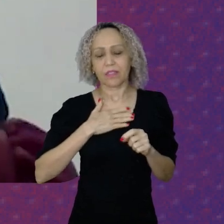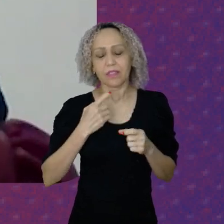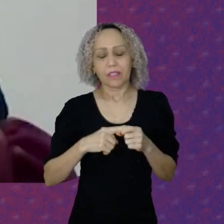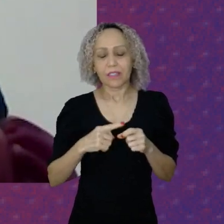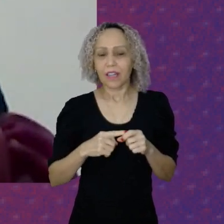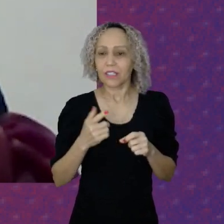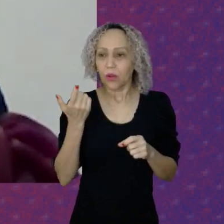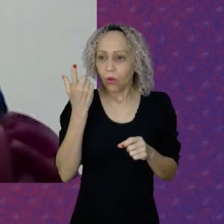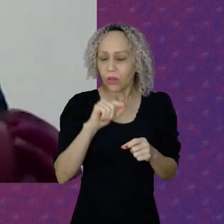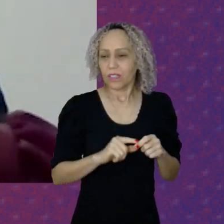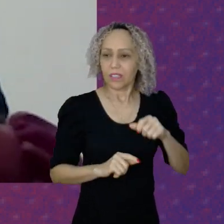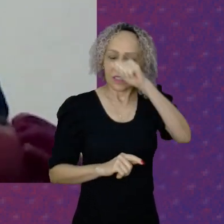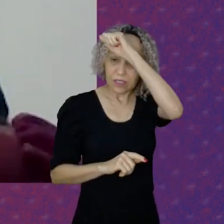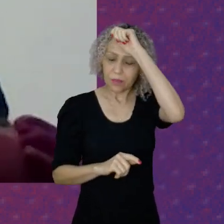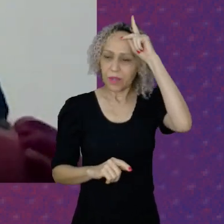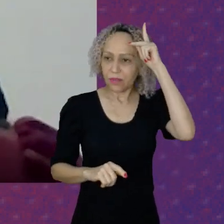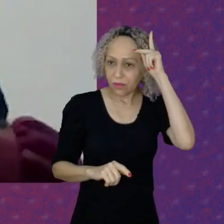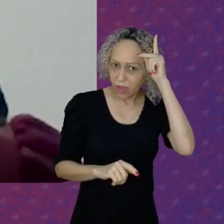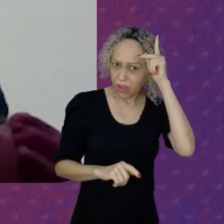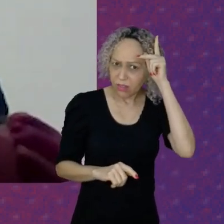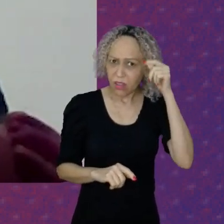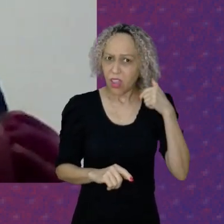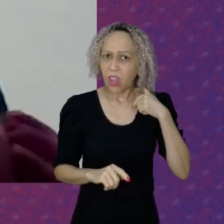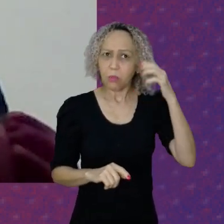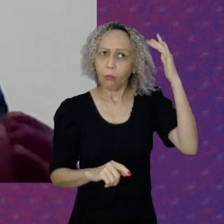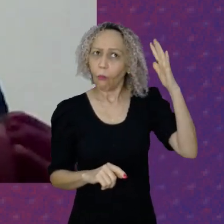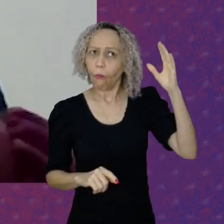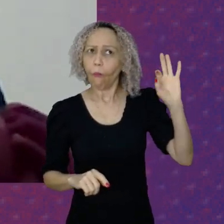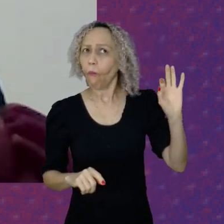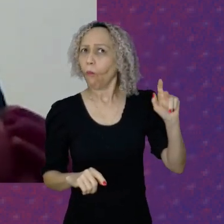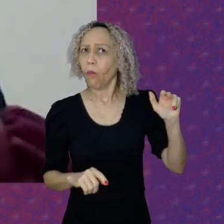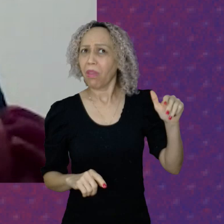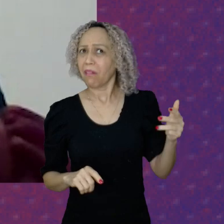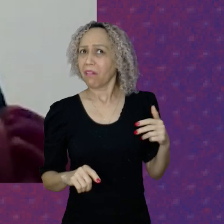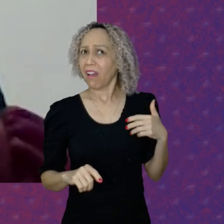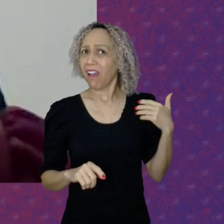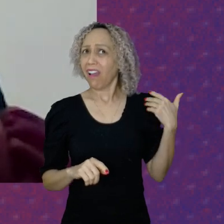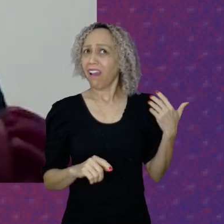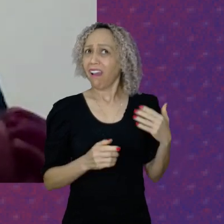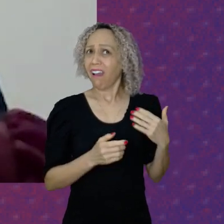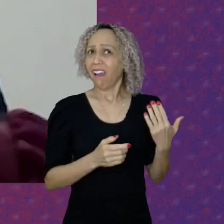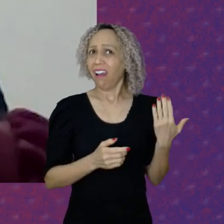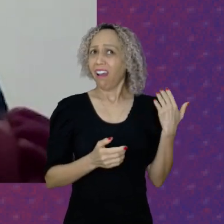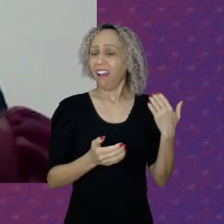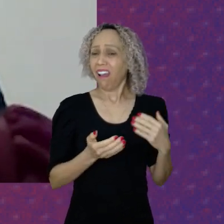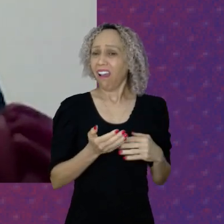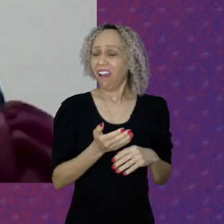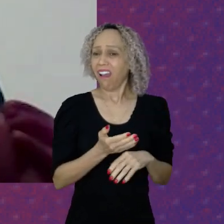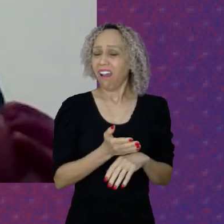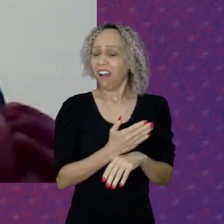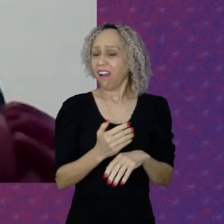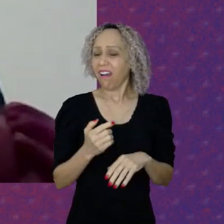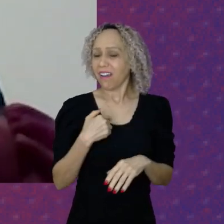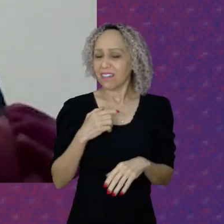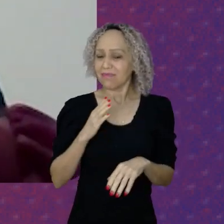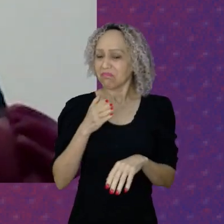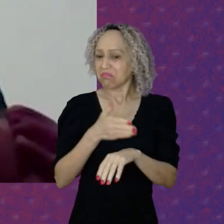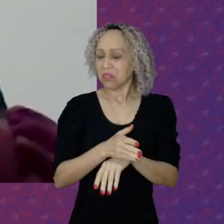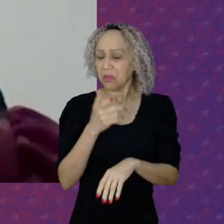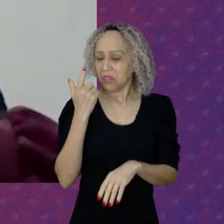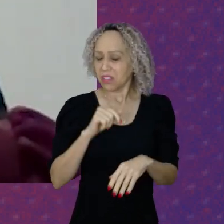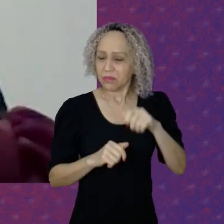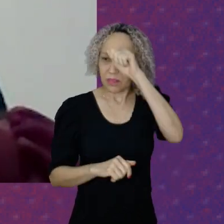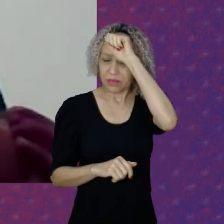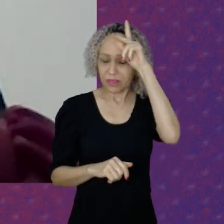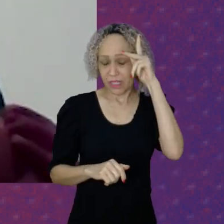eu ter, talvez, nunca me imaginado nesse lugar. Eu fui nessa última eleição a